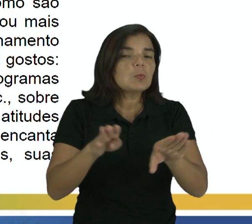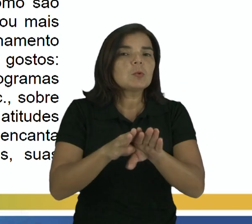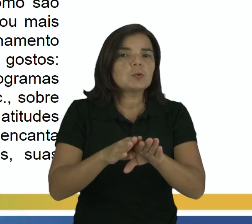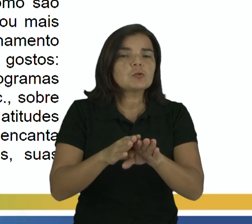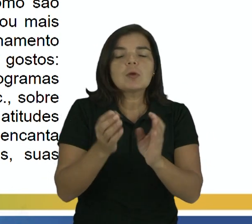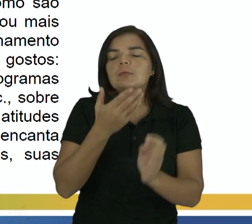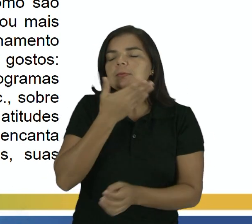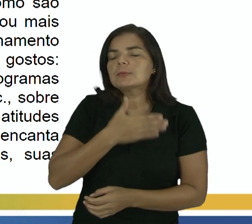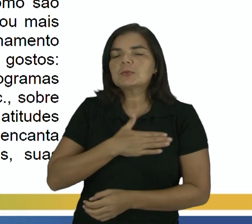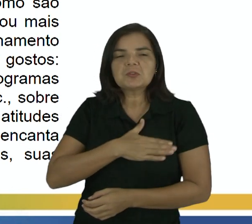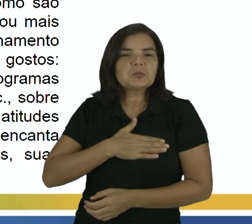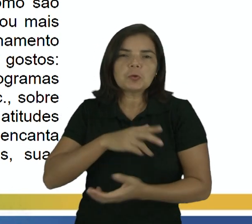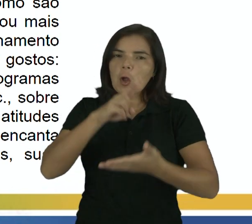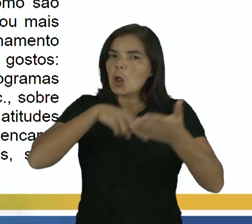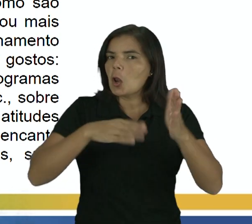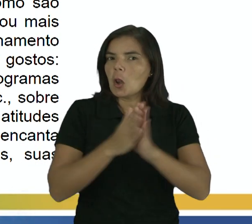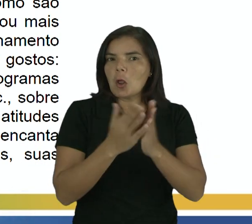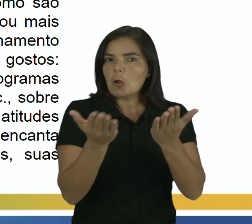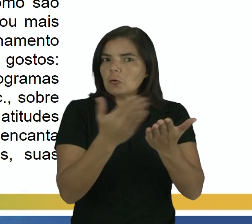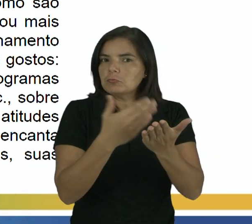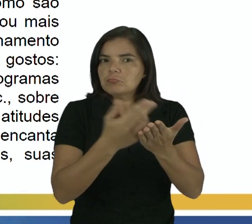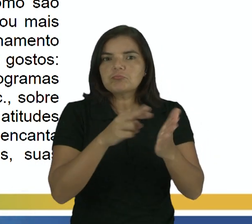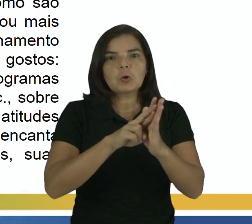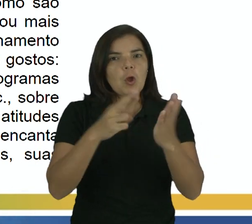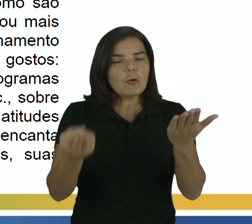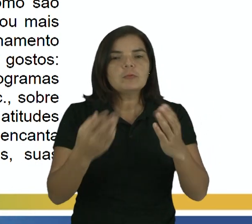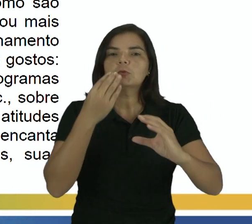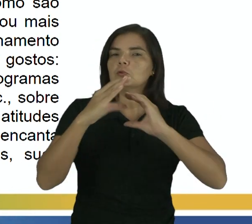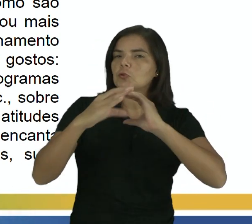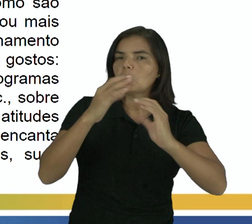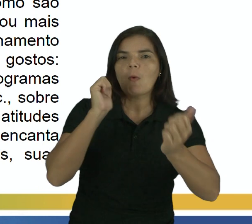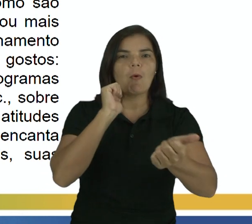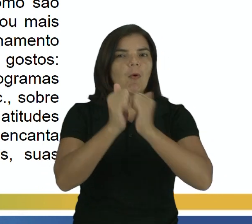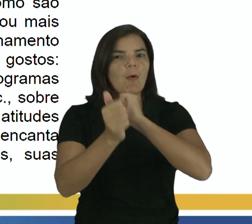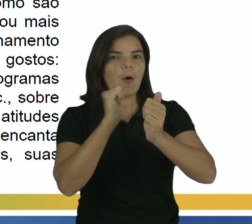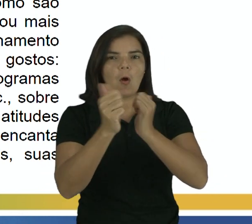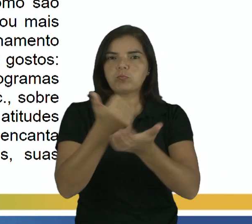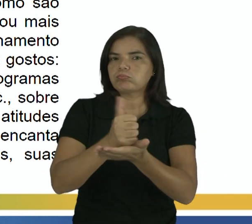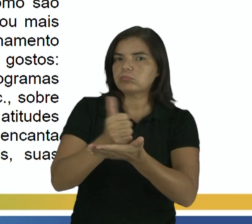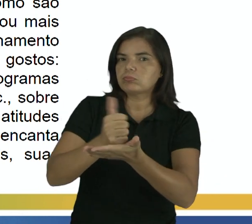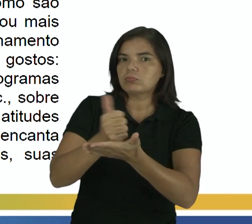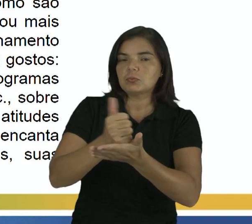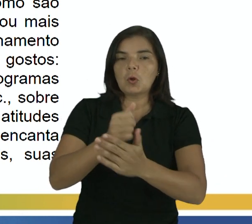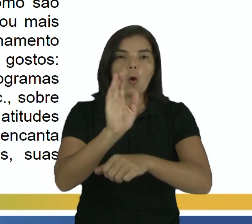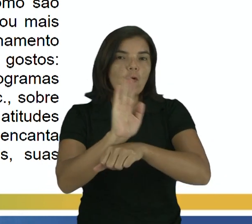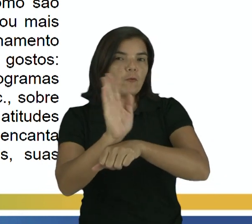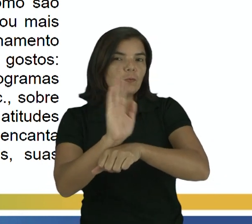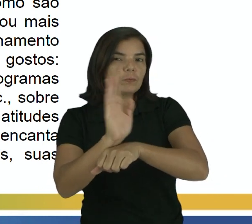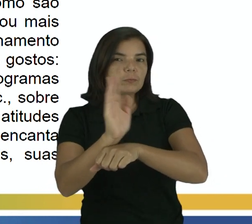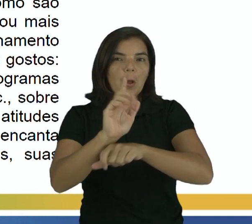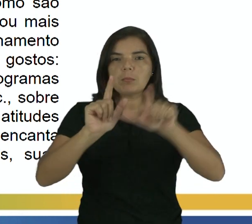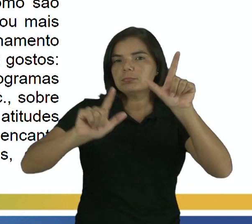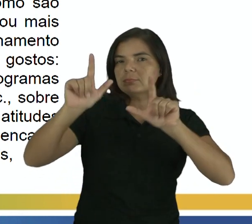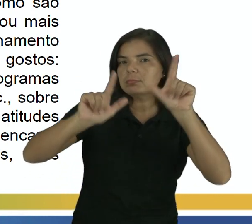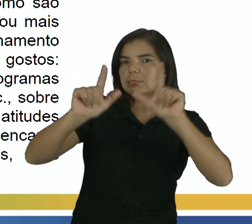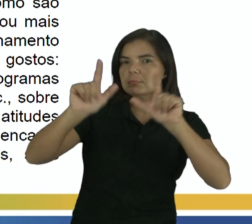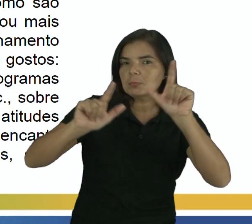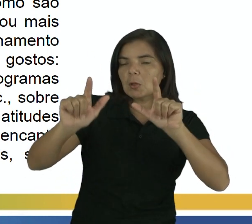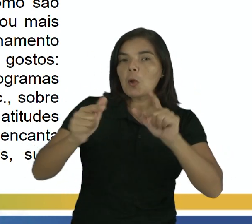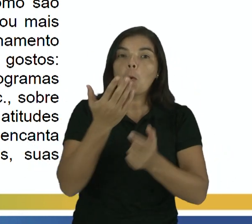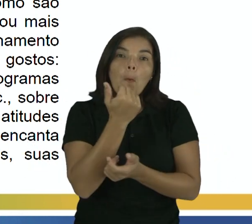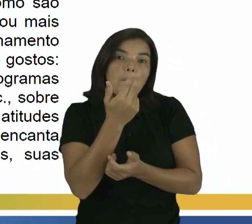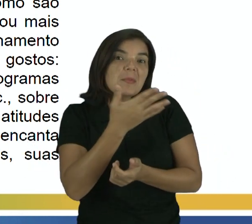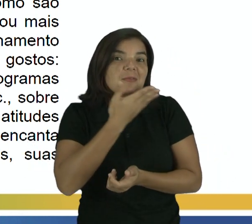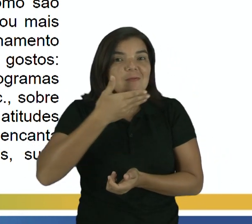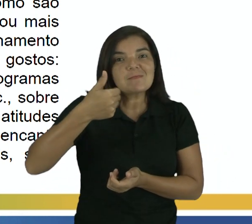seus gostos, livros, revistas, músicas, esportes, games, filmes, programas de televisão, pratos